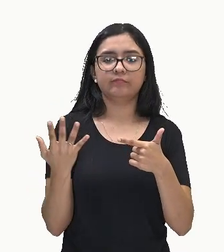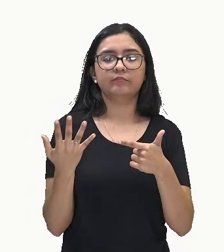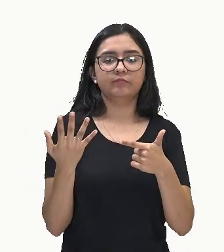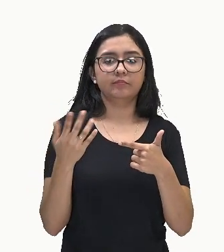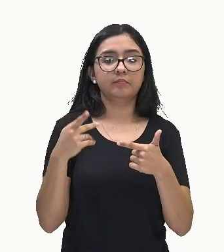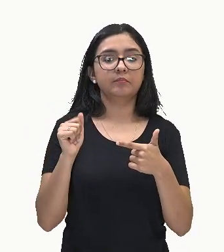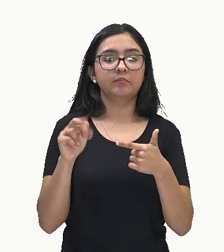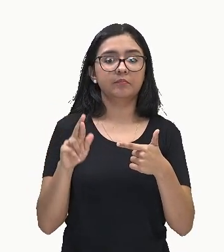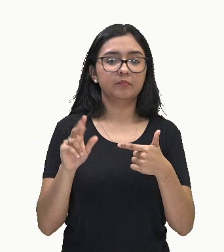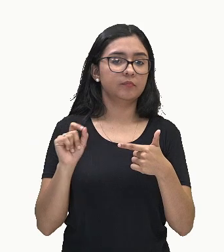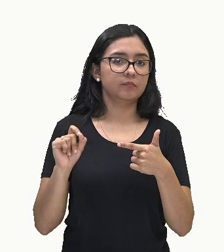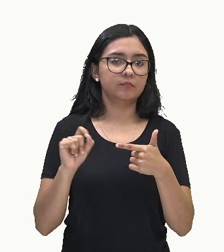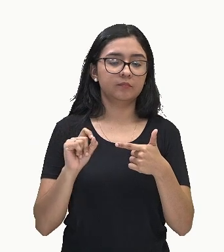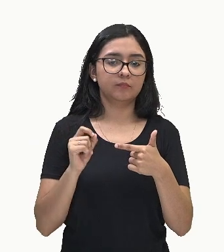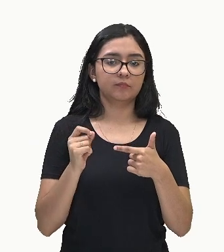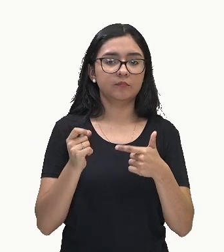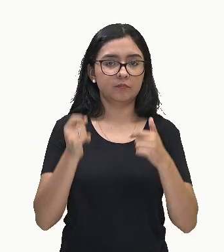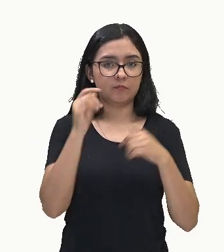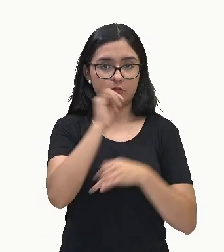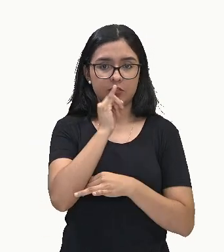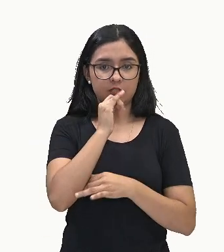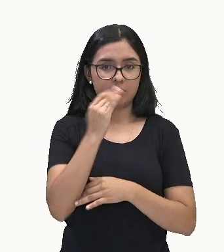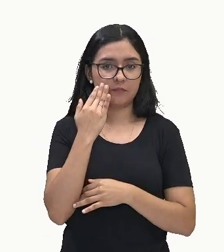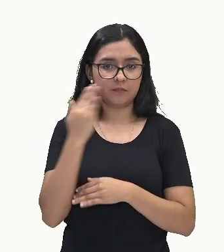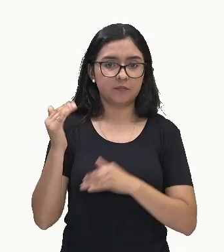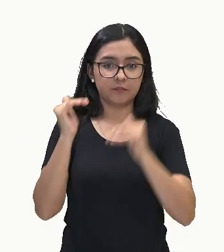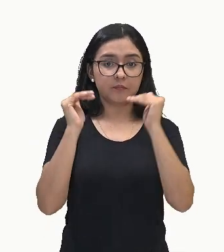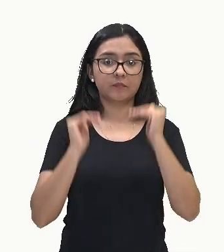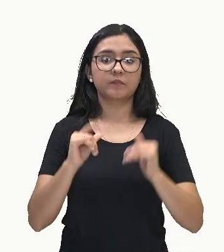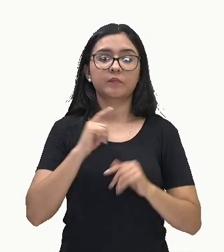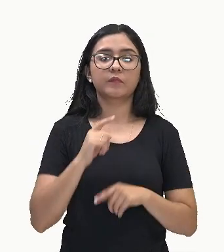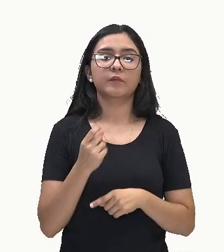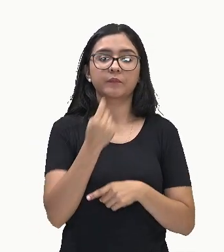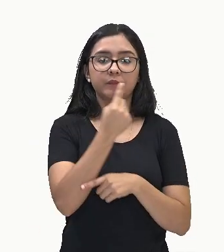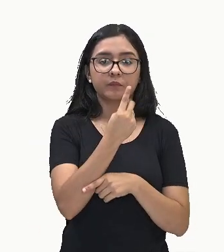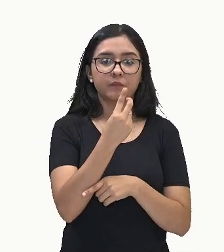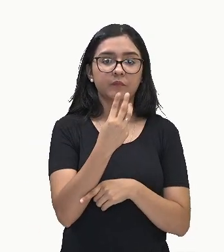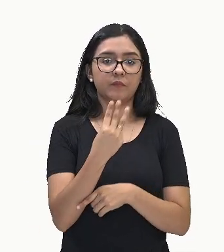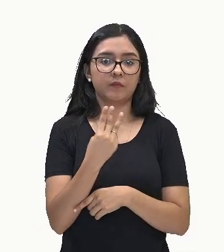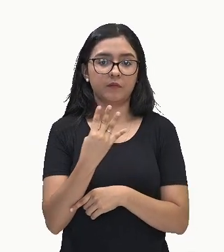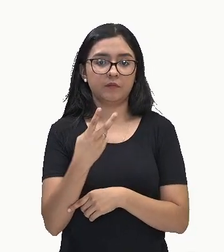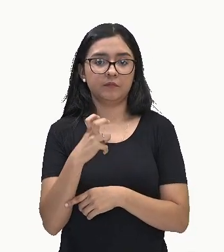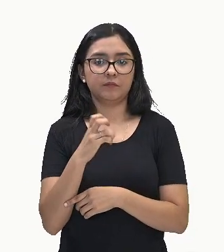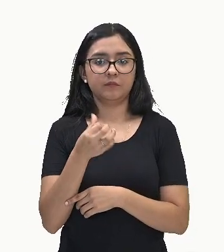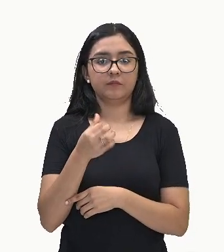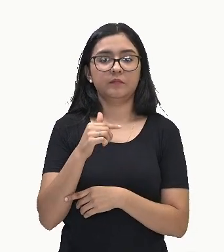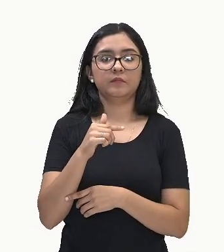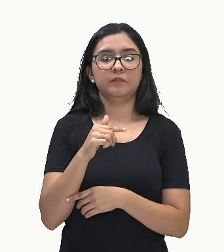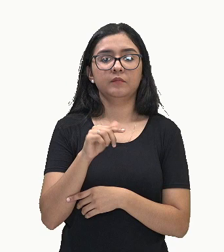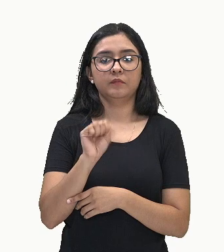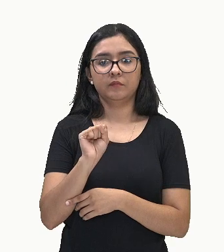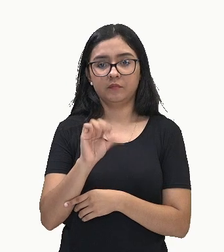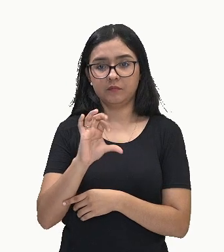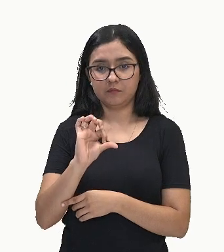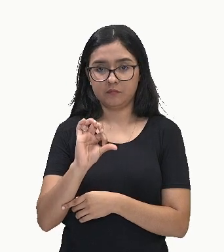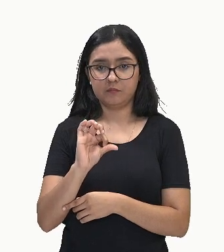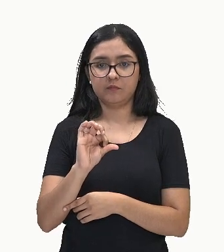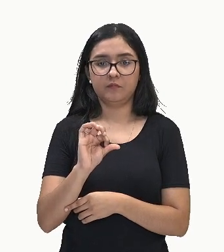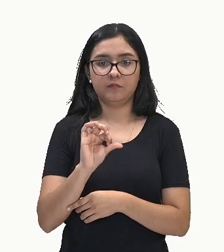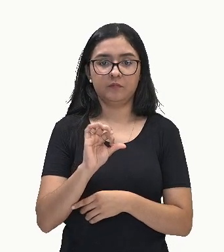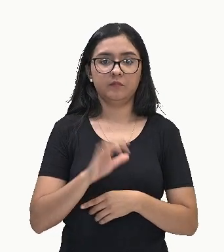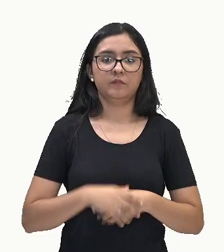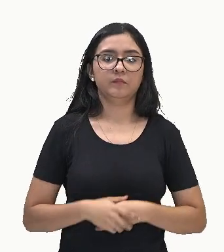número par como no caso aqui embaixo nós temos 1 2 3 4 5 6 8